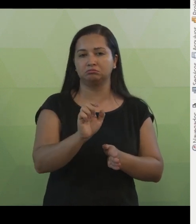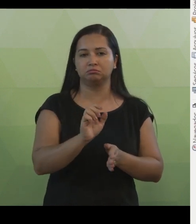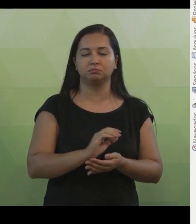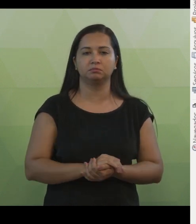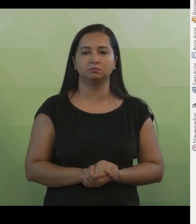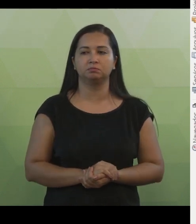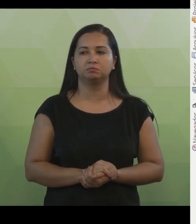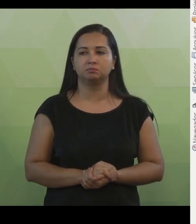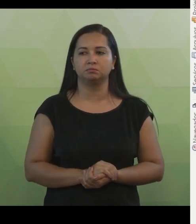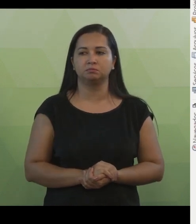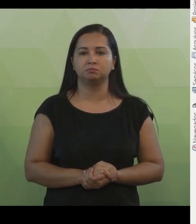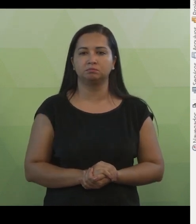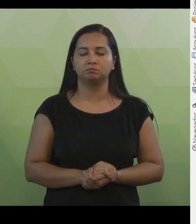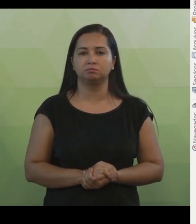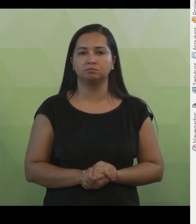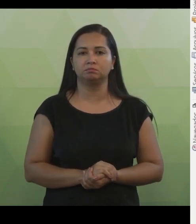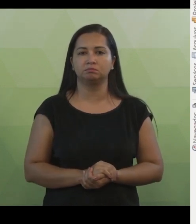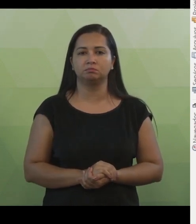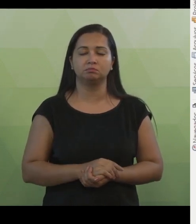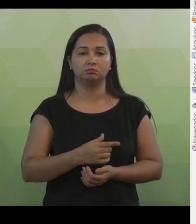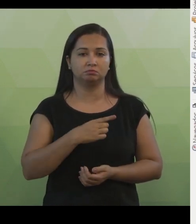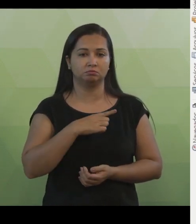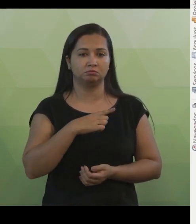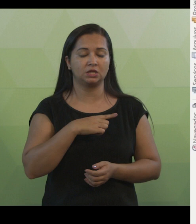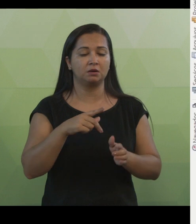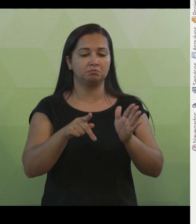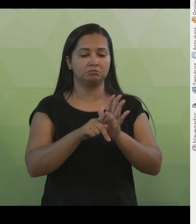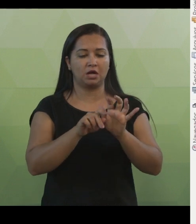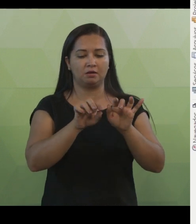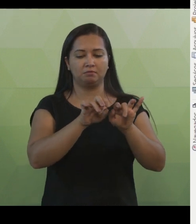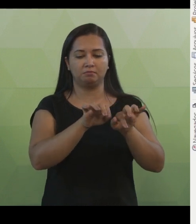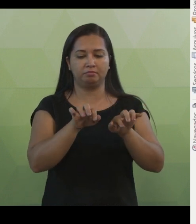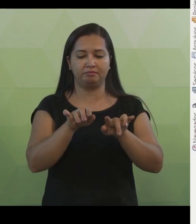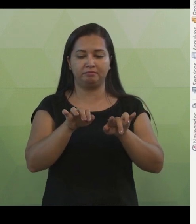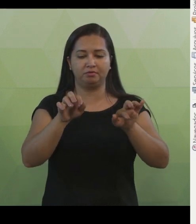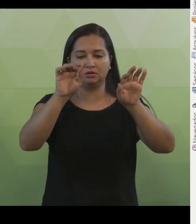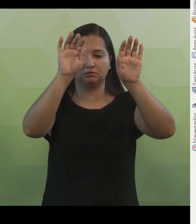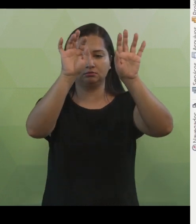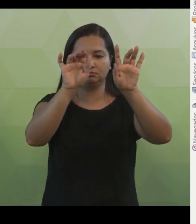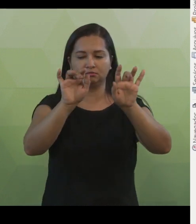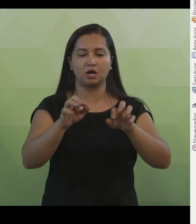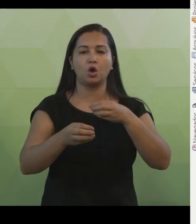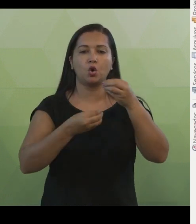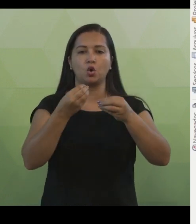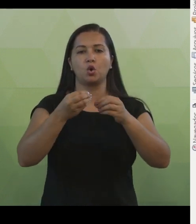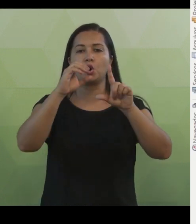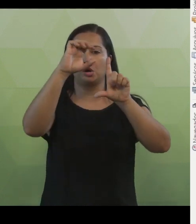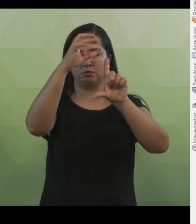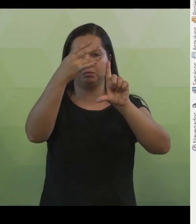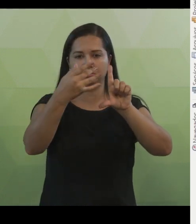uma variável aqui para fazer o controle, eu tenho essa possibilidade, ou seja, uma variável i.